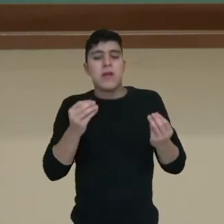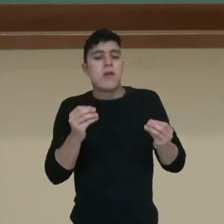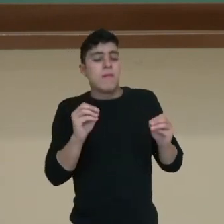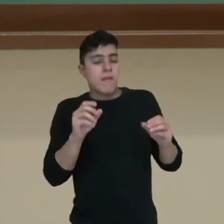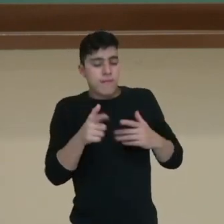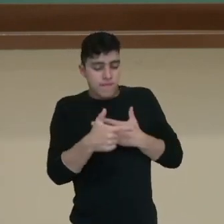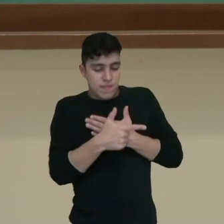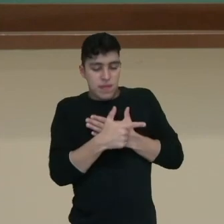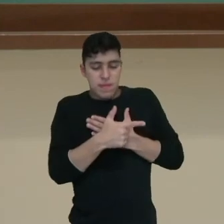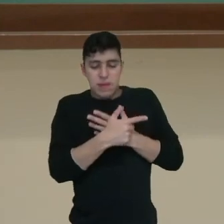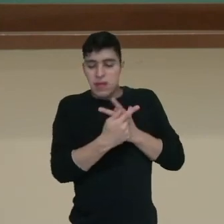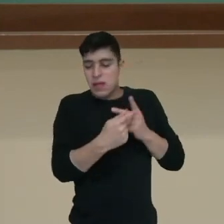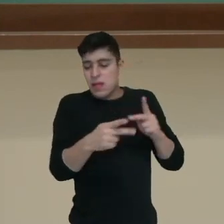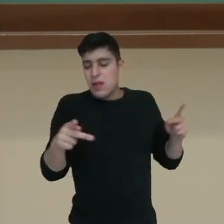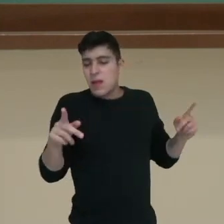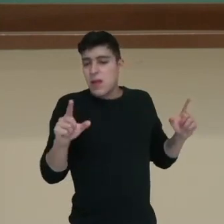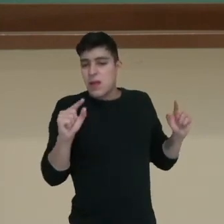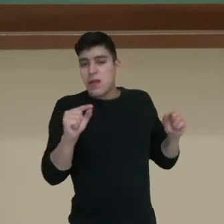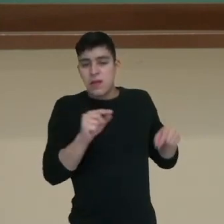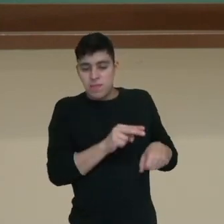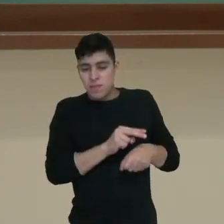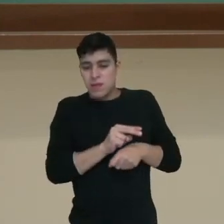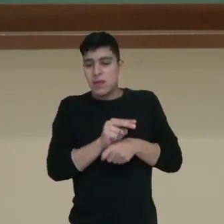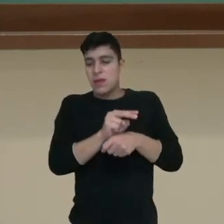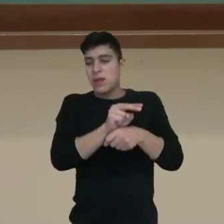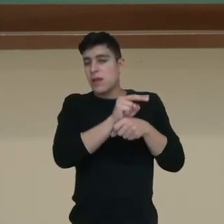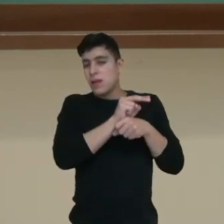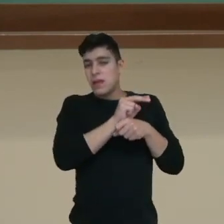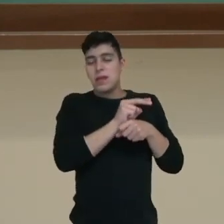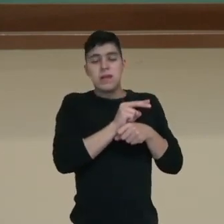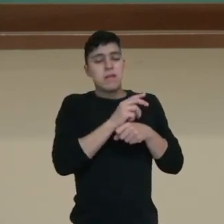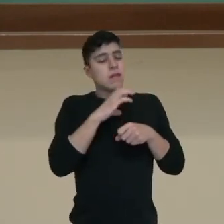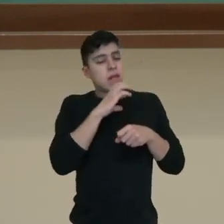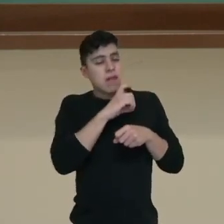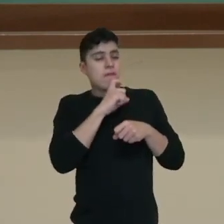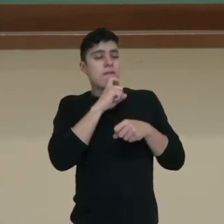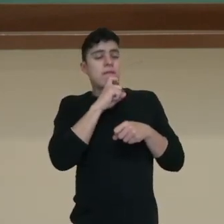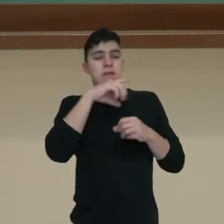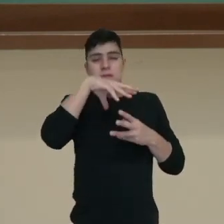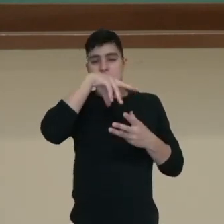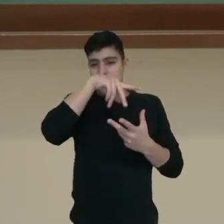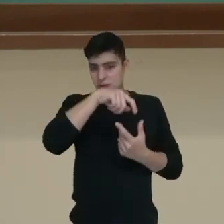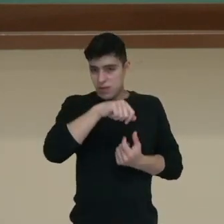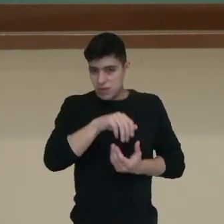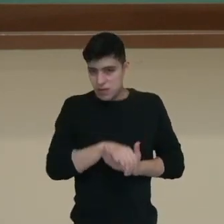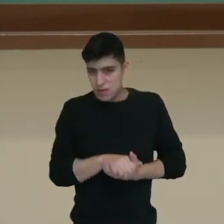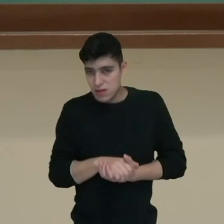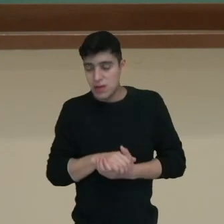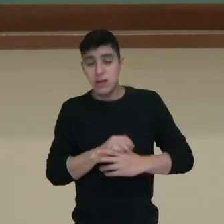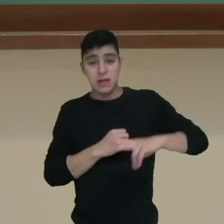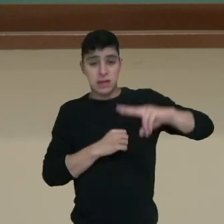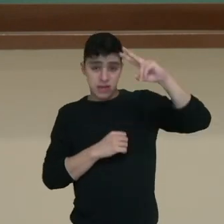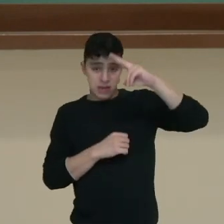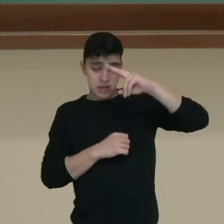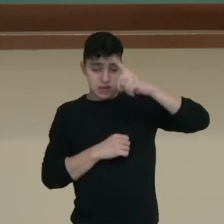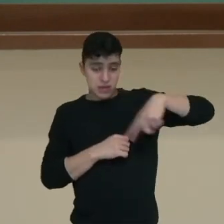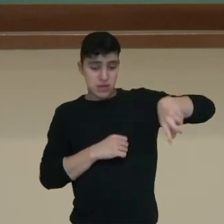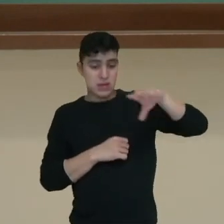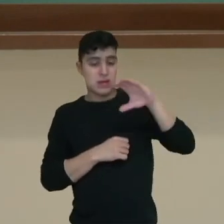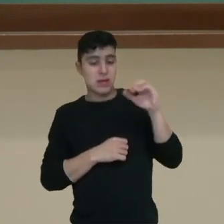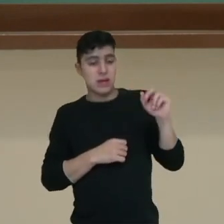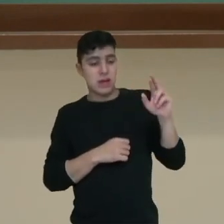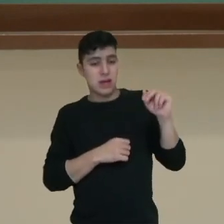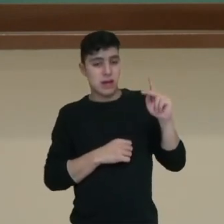deles na manutenção da temperatura do planeta, né? Nessa história que as carapaças contam, né?